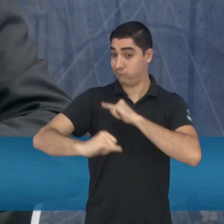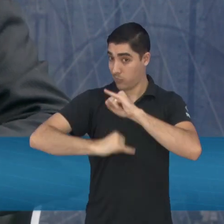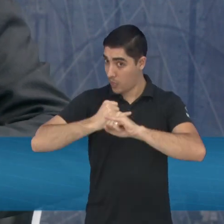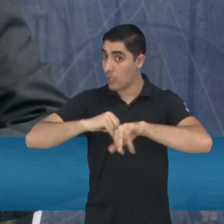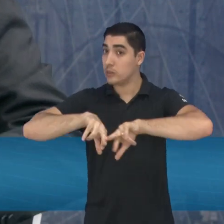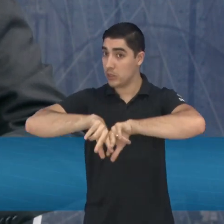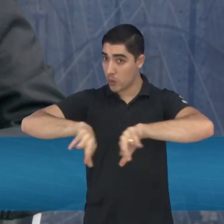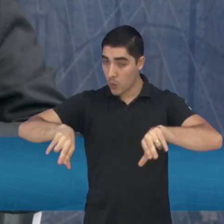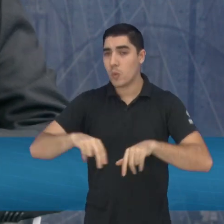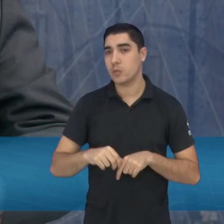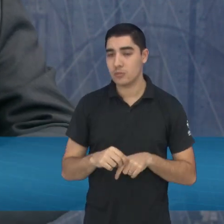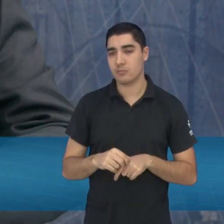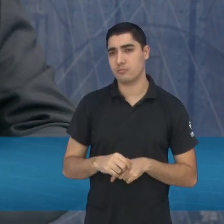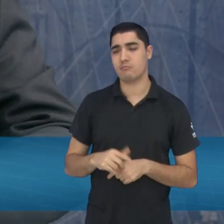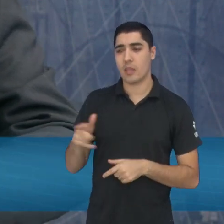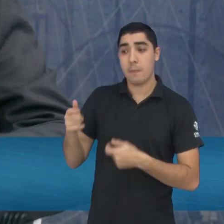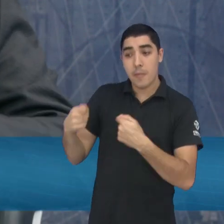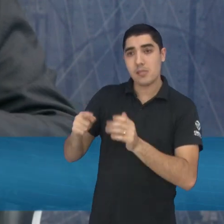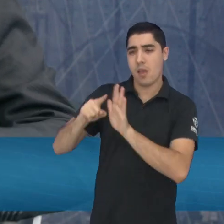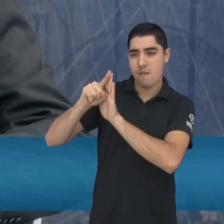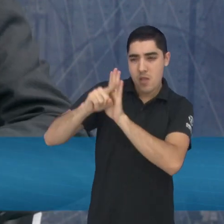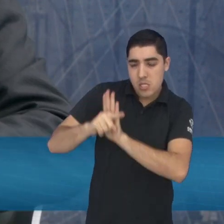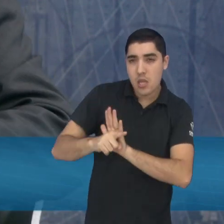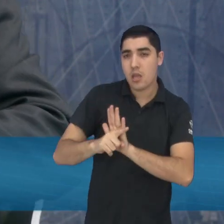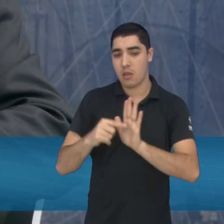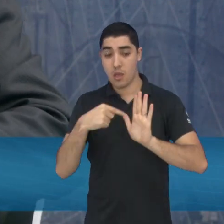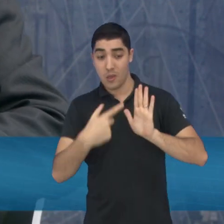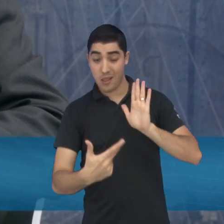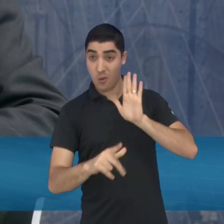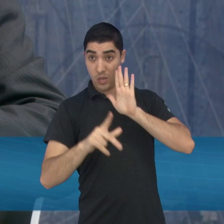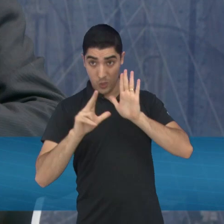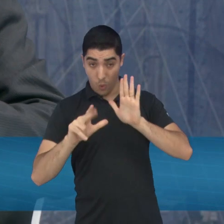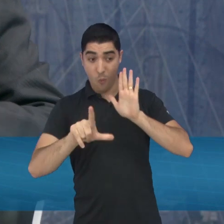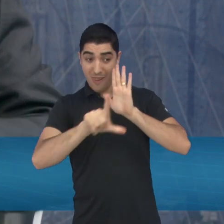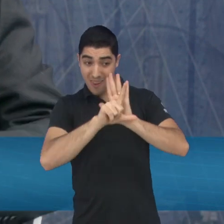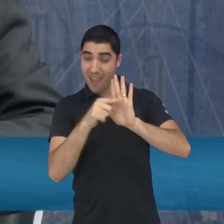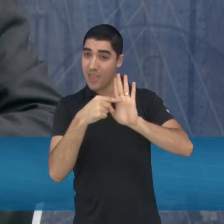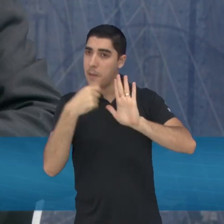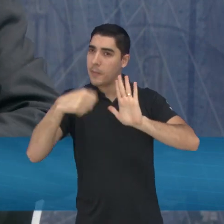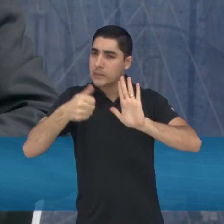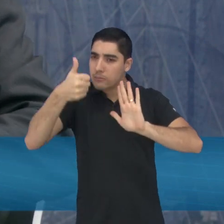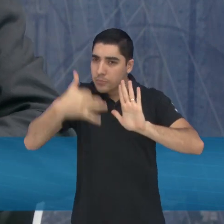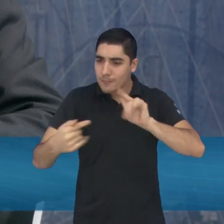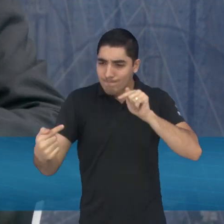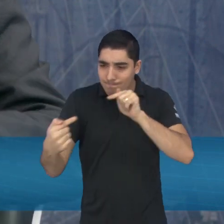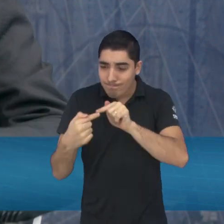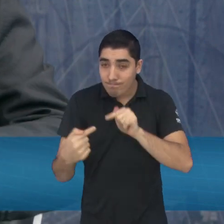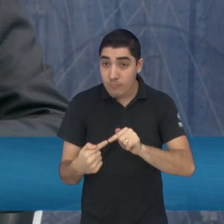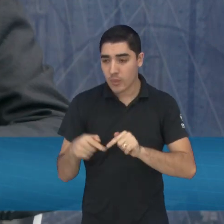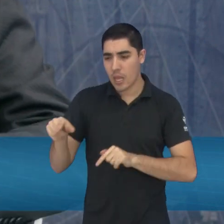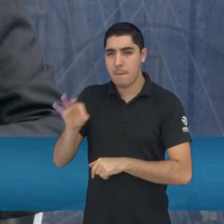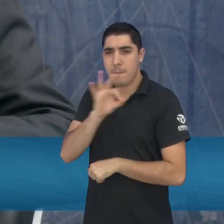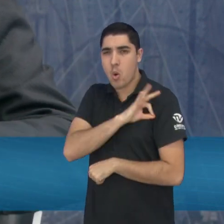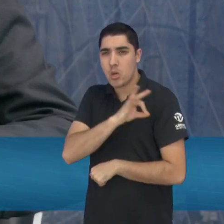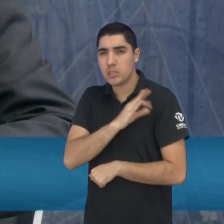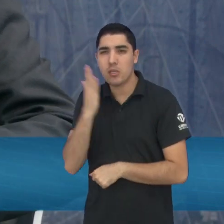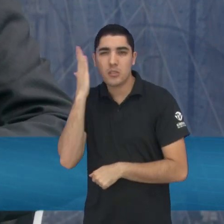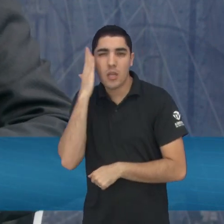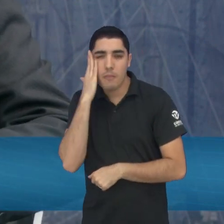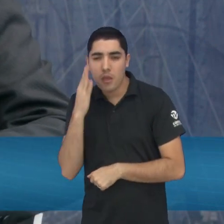de investigação previstos em lei, a possibilidade de agentes policiais se infiltrarem em grupos que